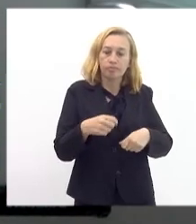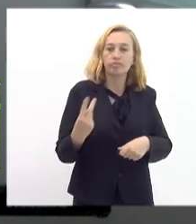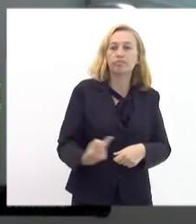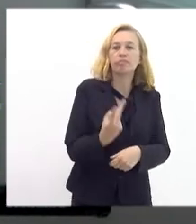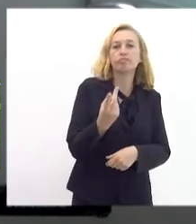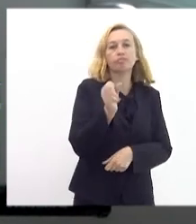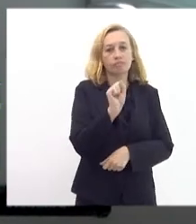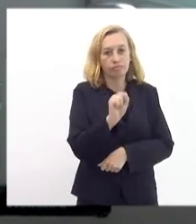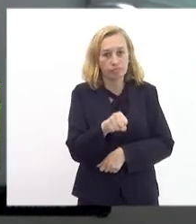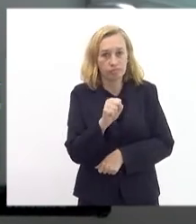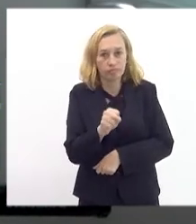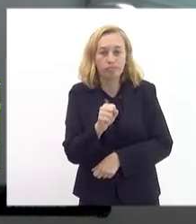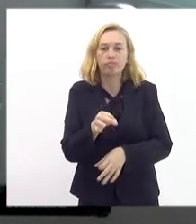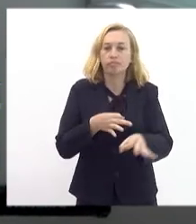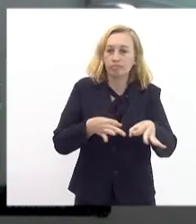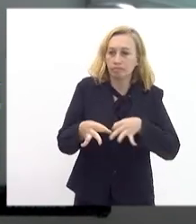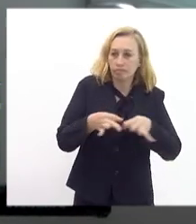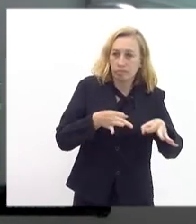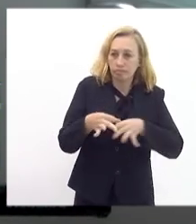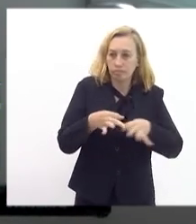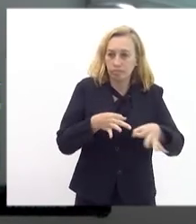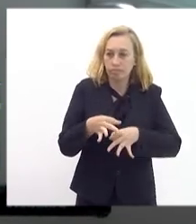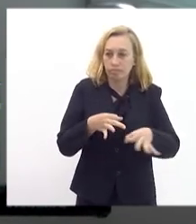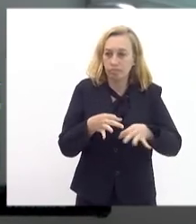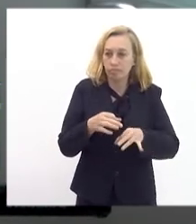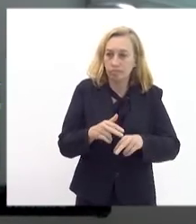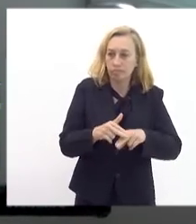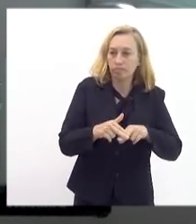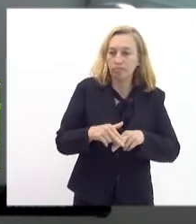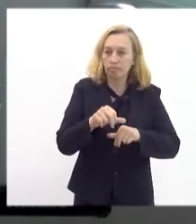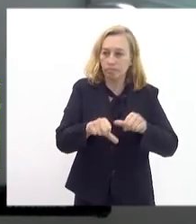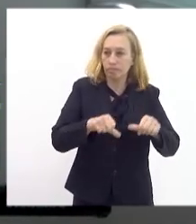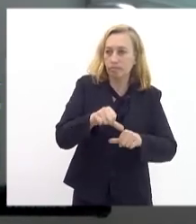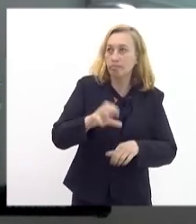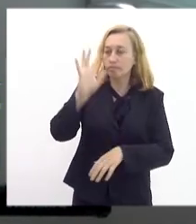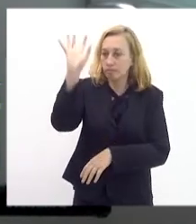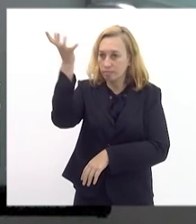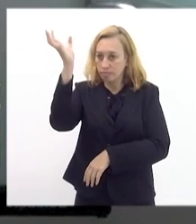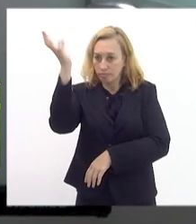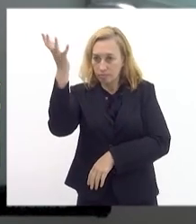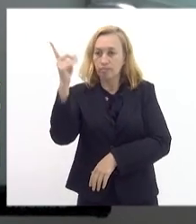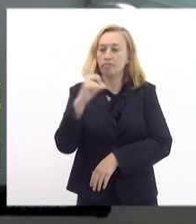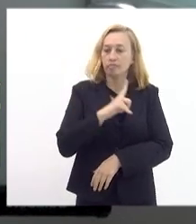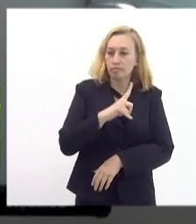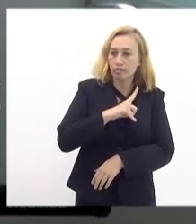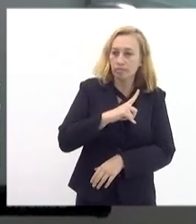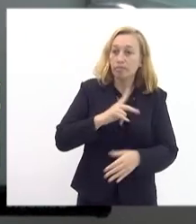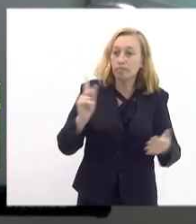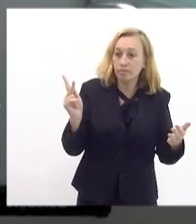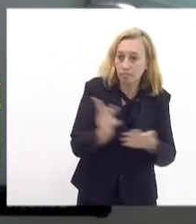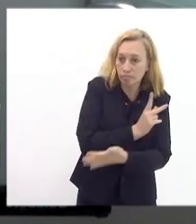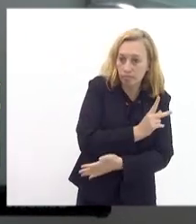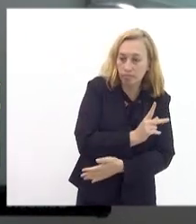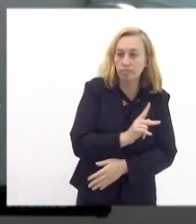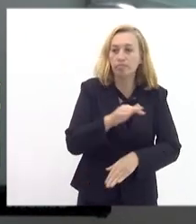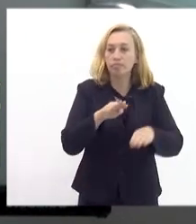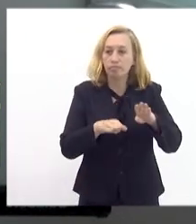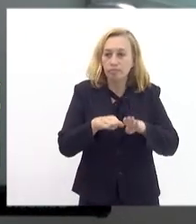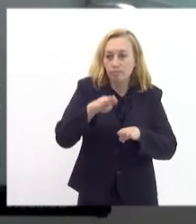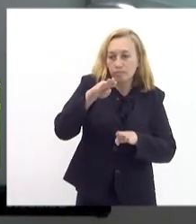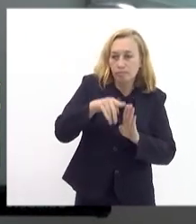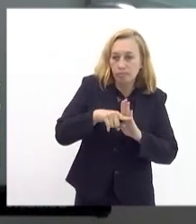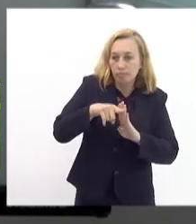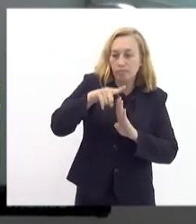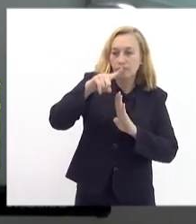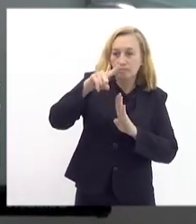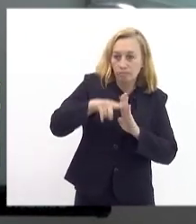preservados em precisa ter um planejamento em função das mudanças climáticas que existem que ocorrem o nível